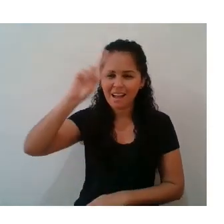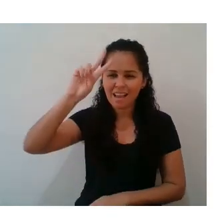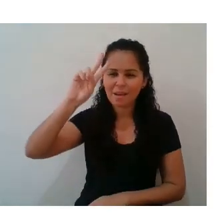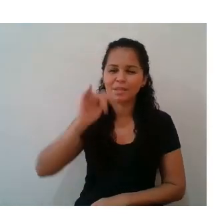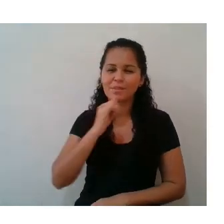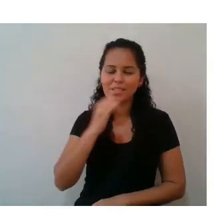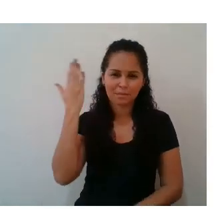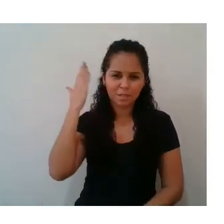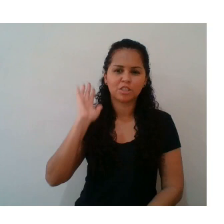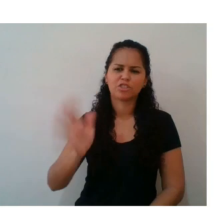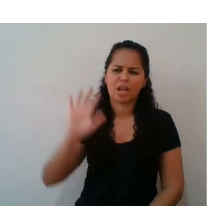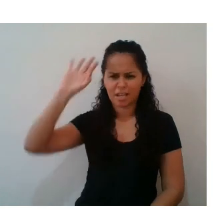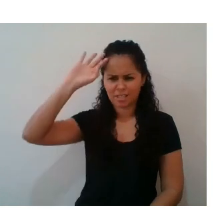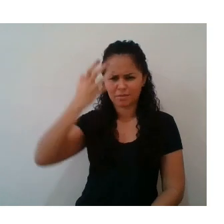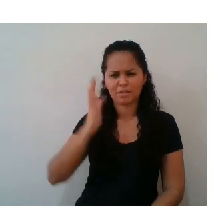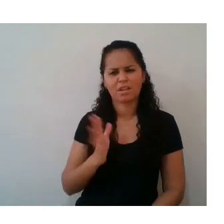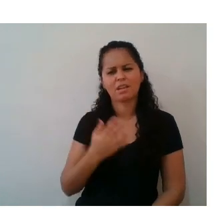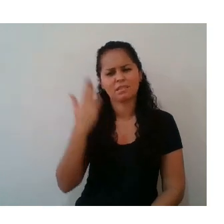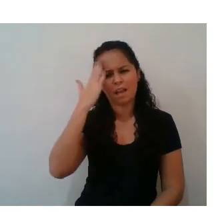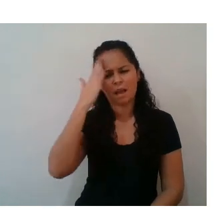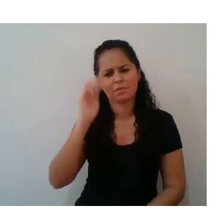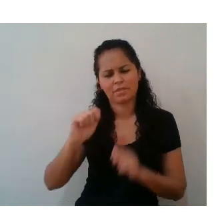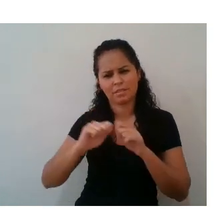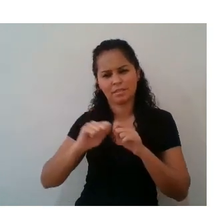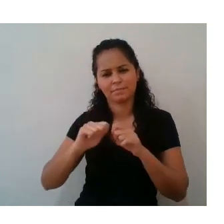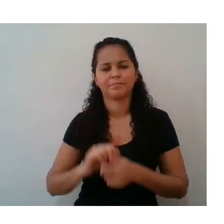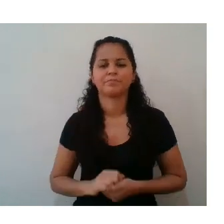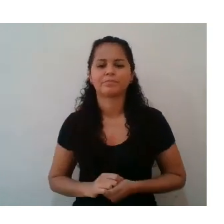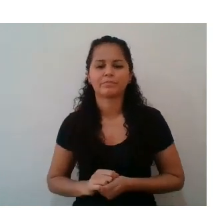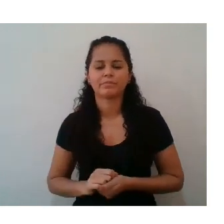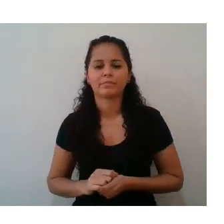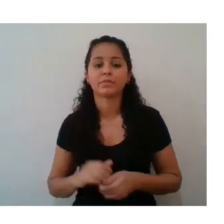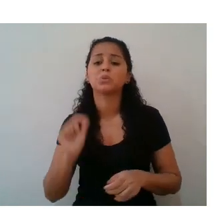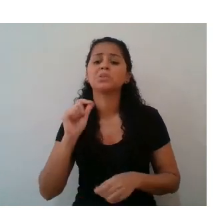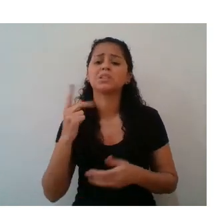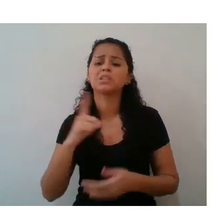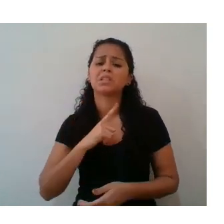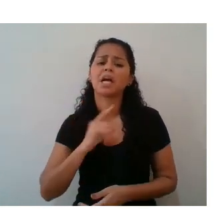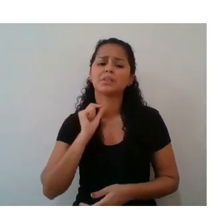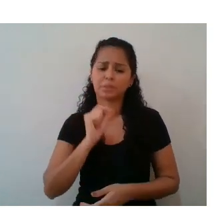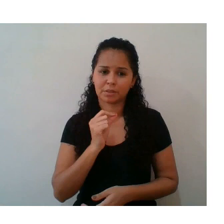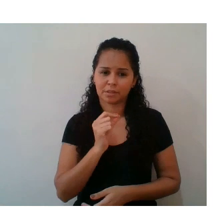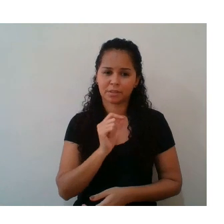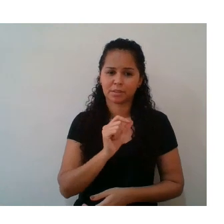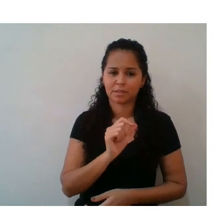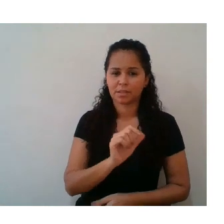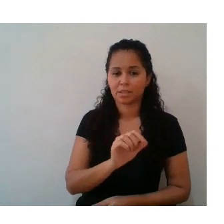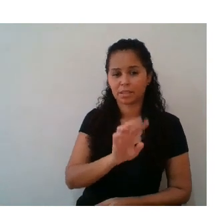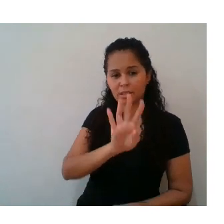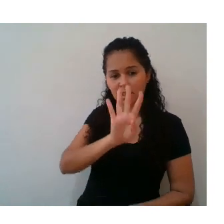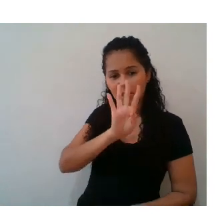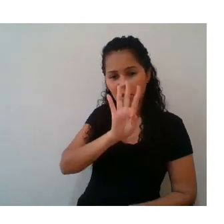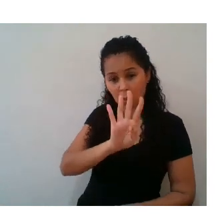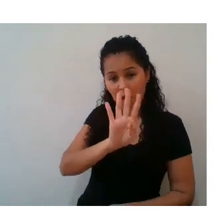estava lá em cima. Isso nós já resolvemos, já sabemos como fazer, tá bem? E o que a gente tem? Uma entrada de 4 ohms,